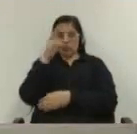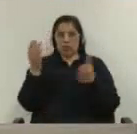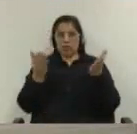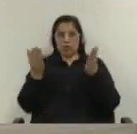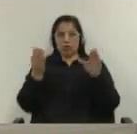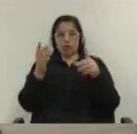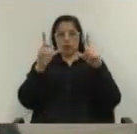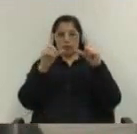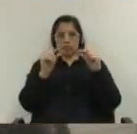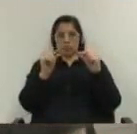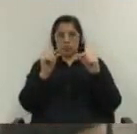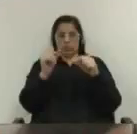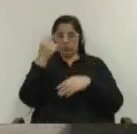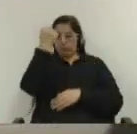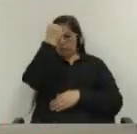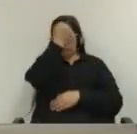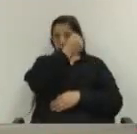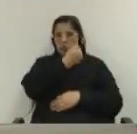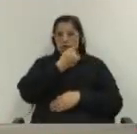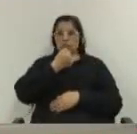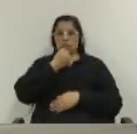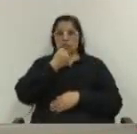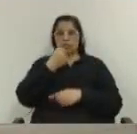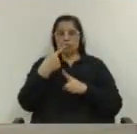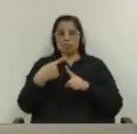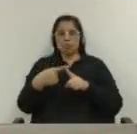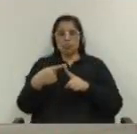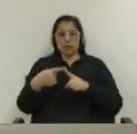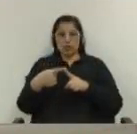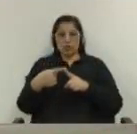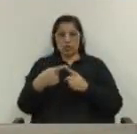apenas 30 minutos. Lembrando que iniciamos às